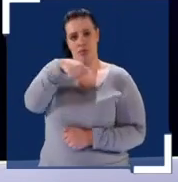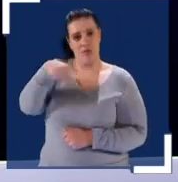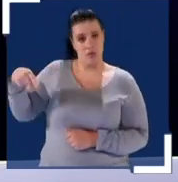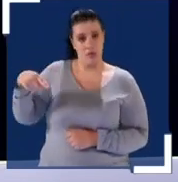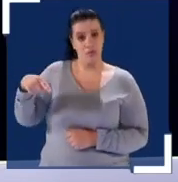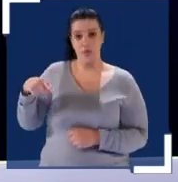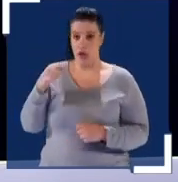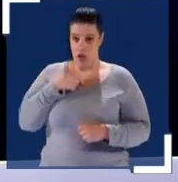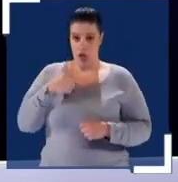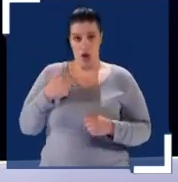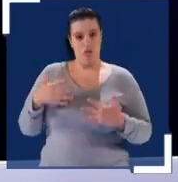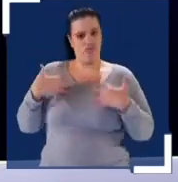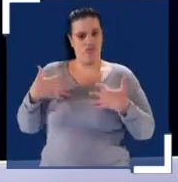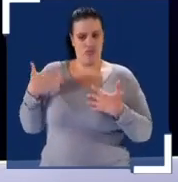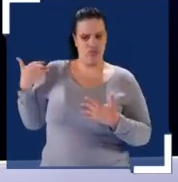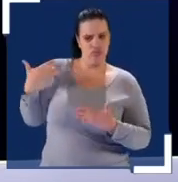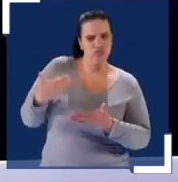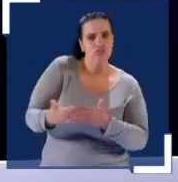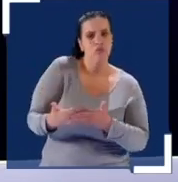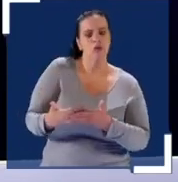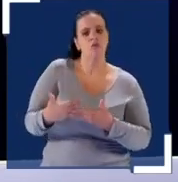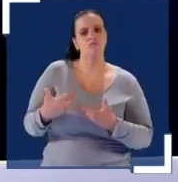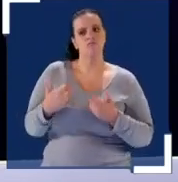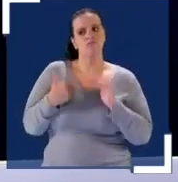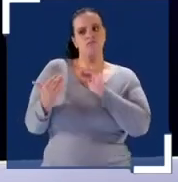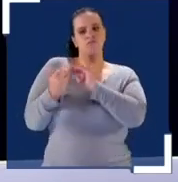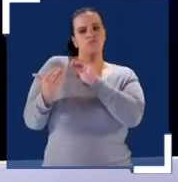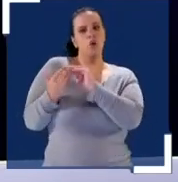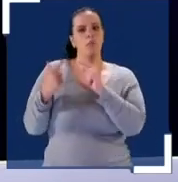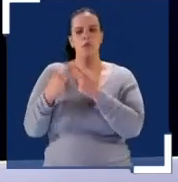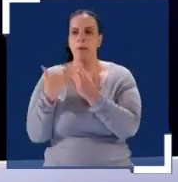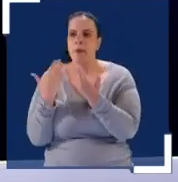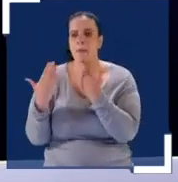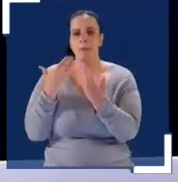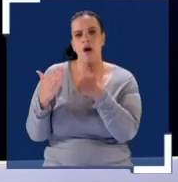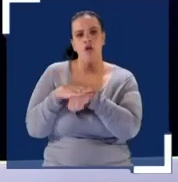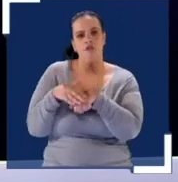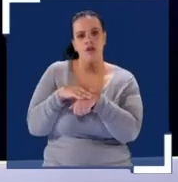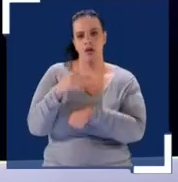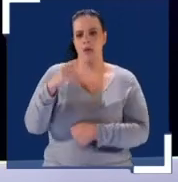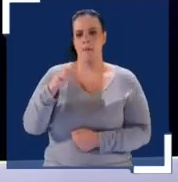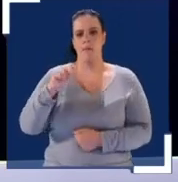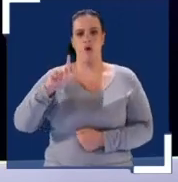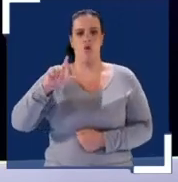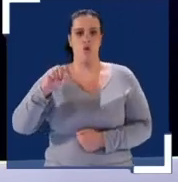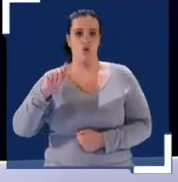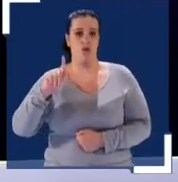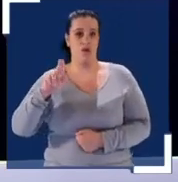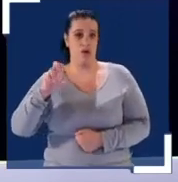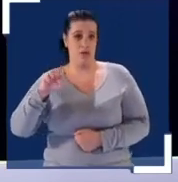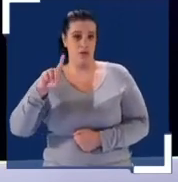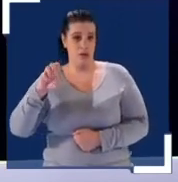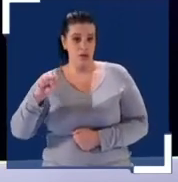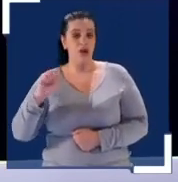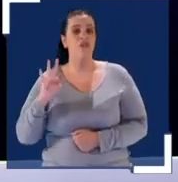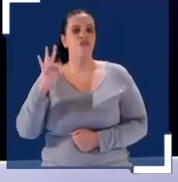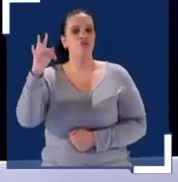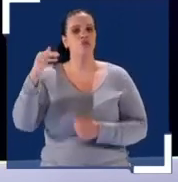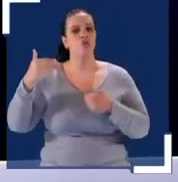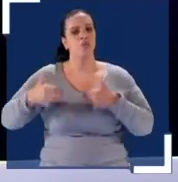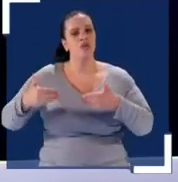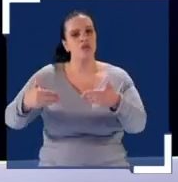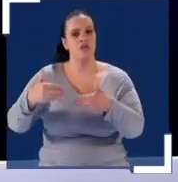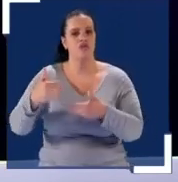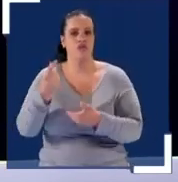meu entusiasmo, nos últimos dias, aumentou após as conversas com Paulo Guedes, que será o futuro ministro da Fazenda de Jair Bolsonaro.